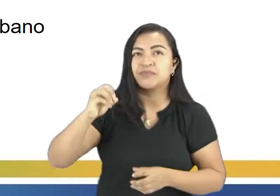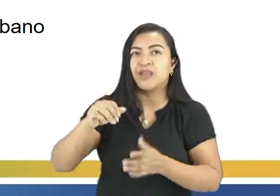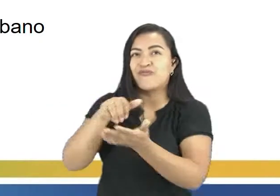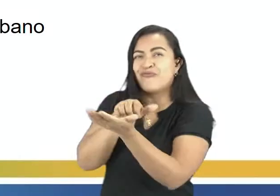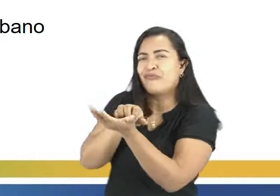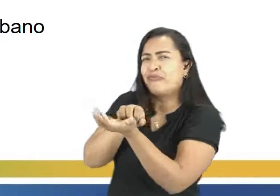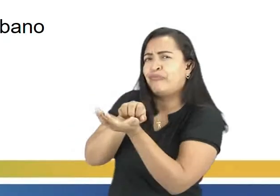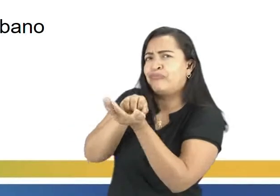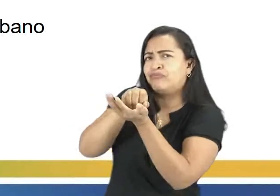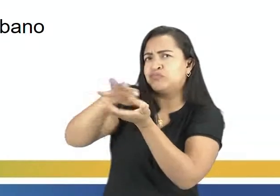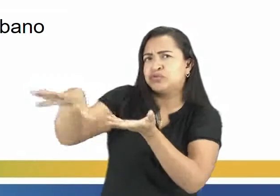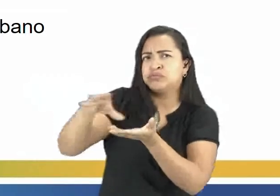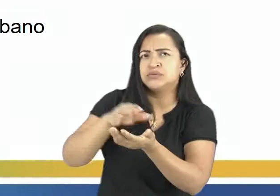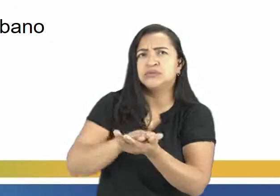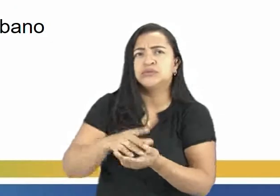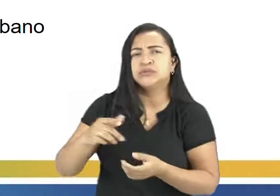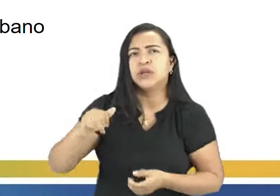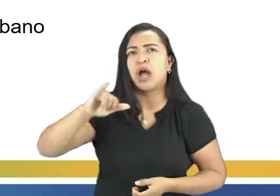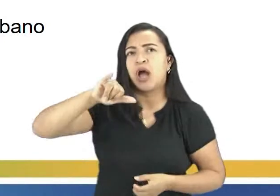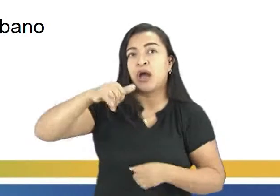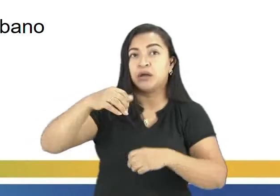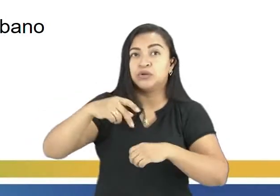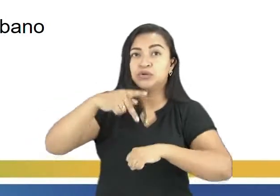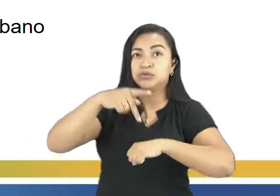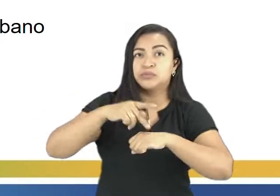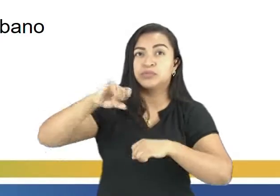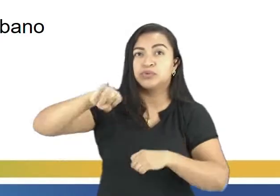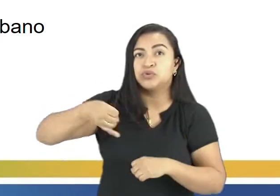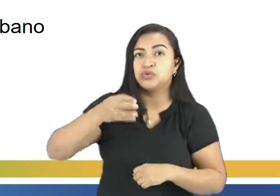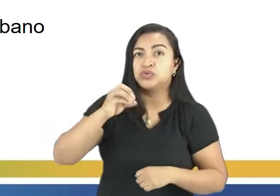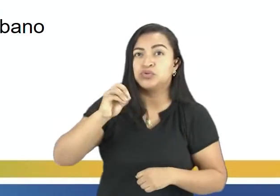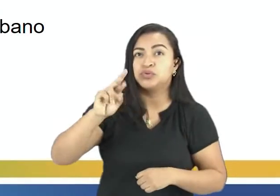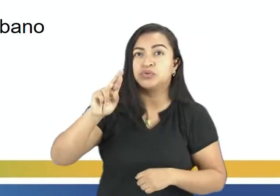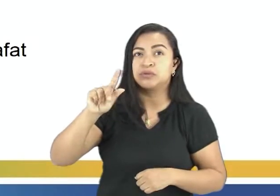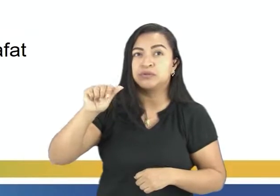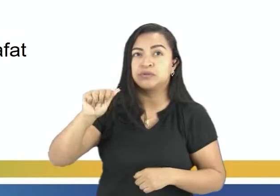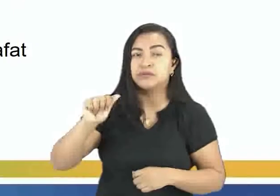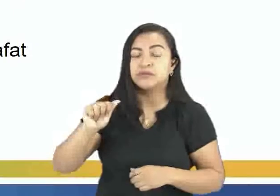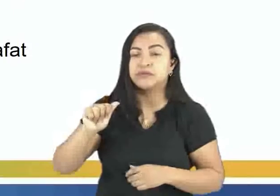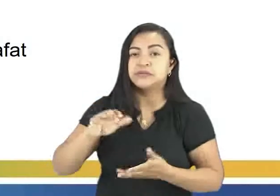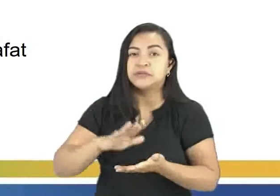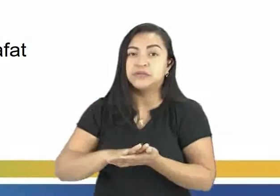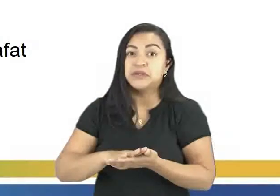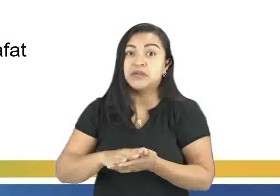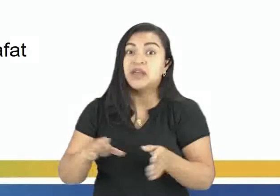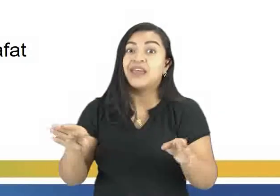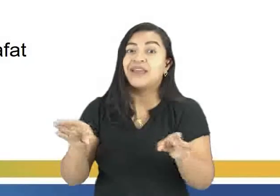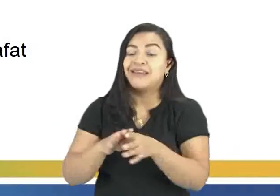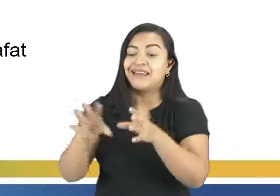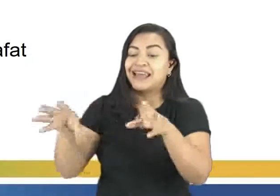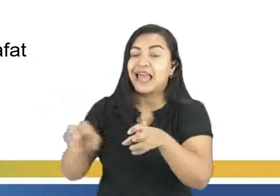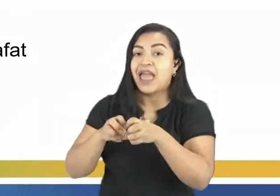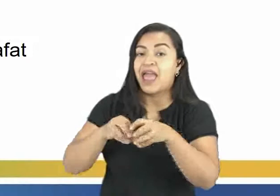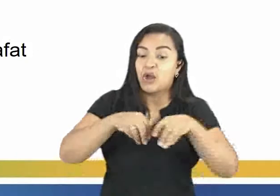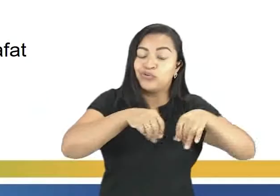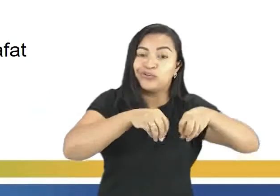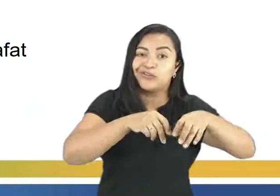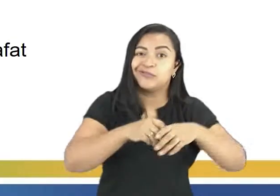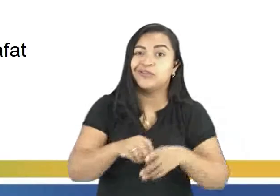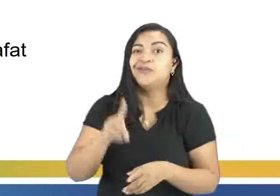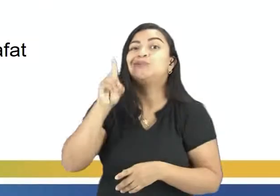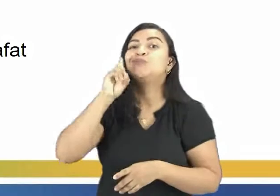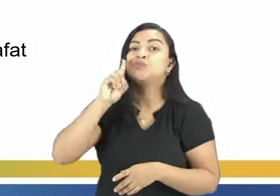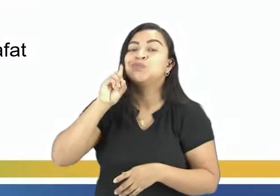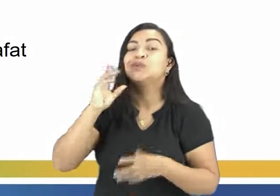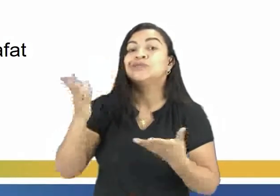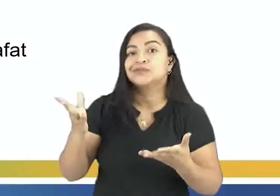com apoios internacionais também, principalmente, até hoje, Estados Unidos. Outra situação muito interessante, que foi uma